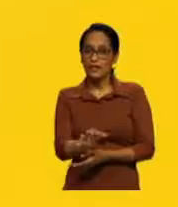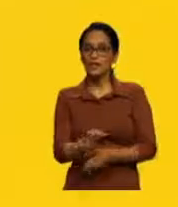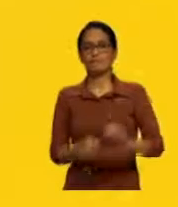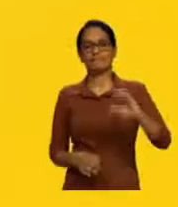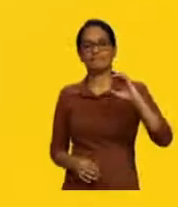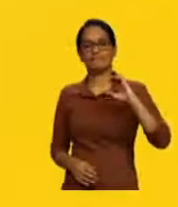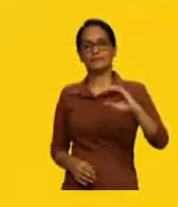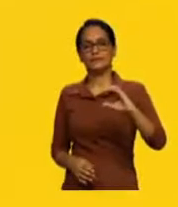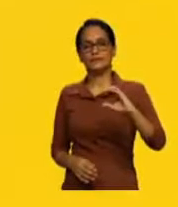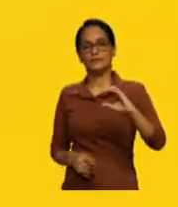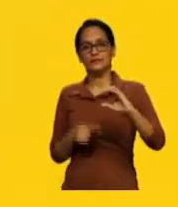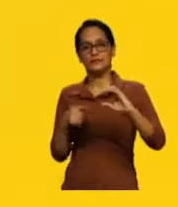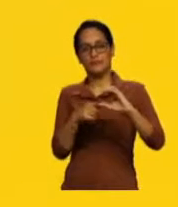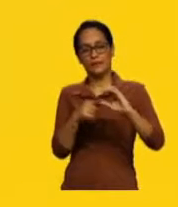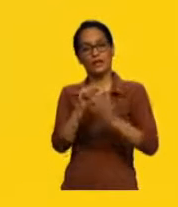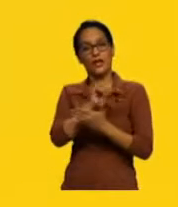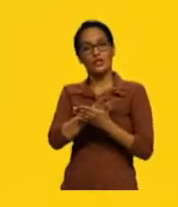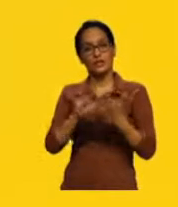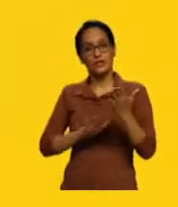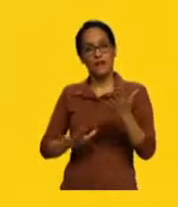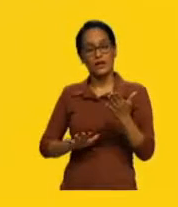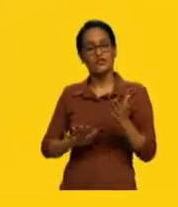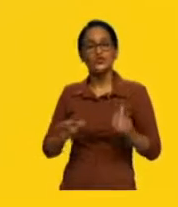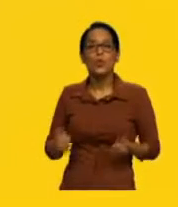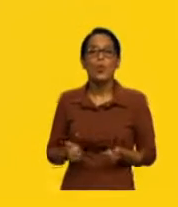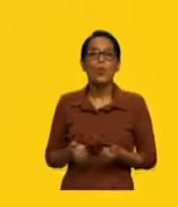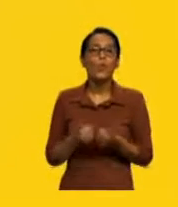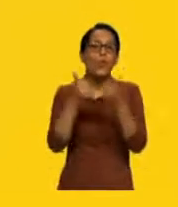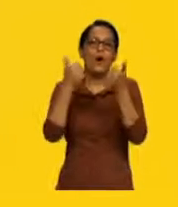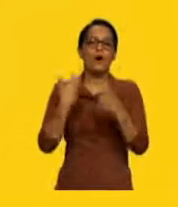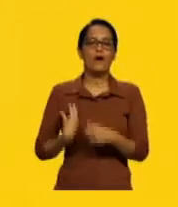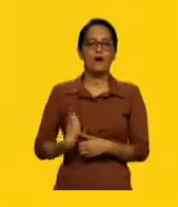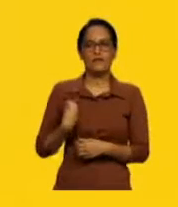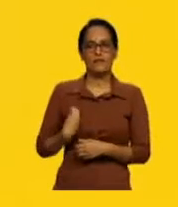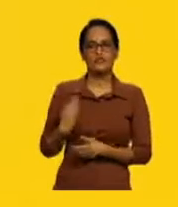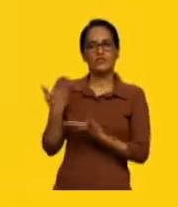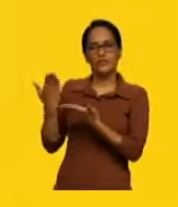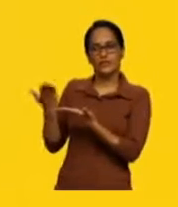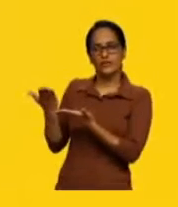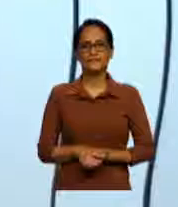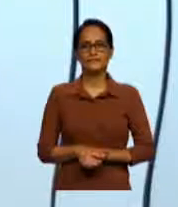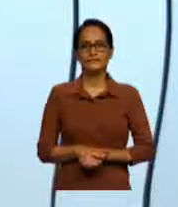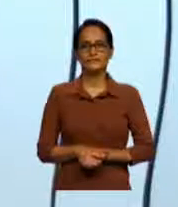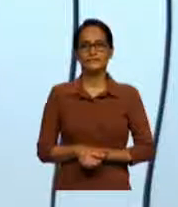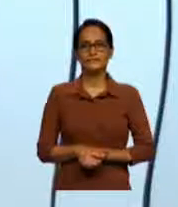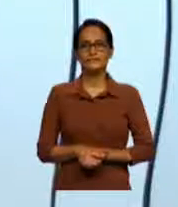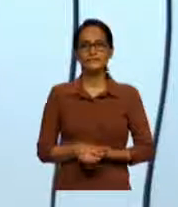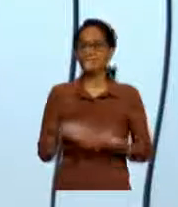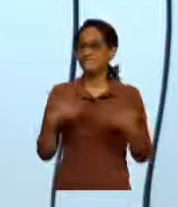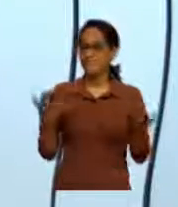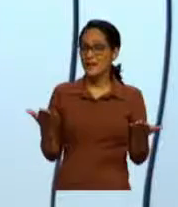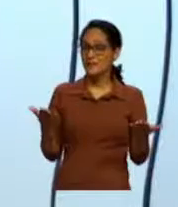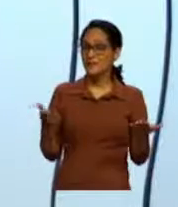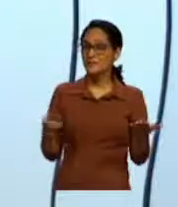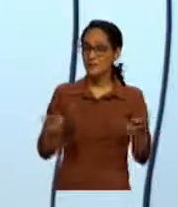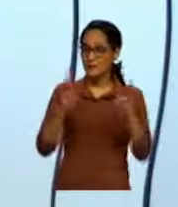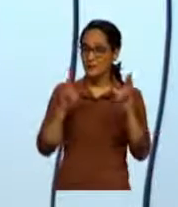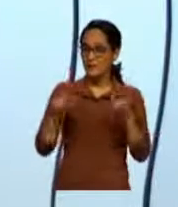Isso é uma atividade de qualidade de vida. Olha os hábitos saudáveis como que faz. Pessoal,